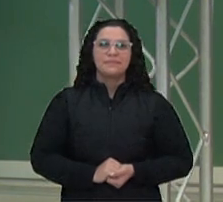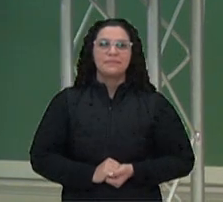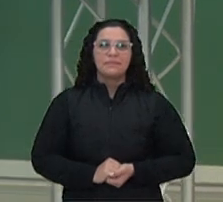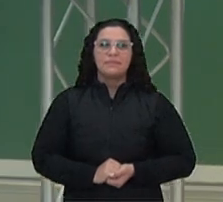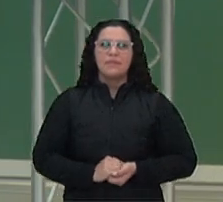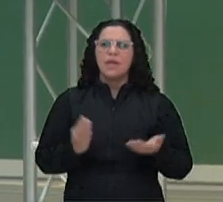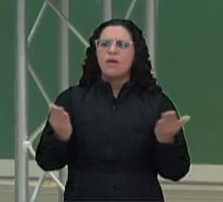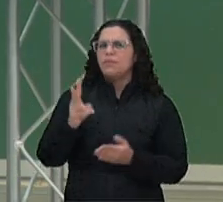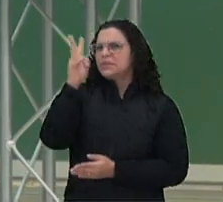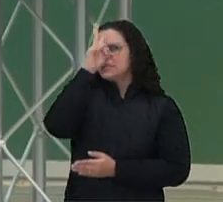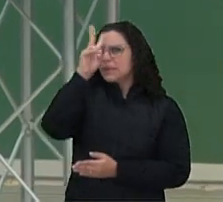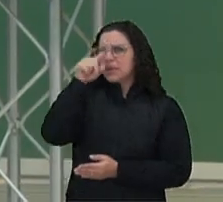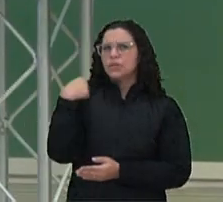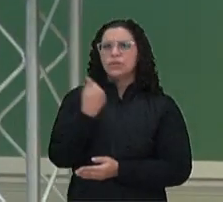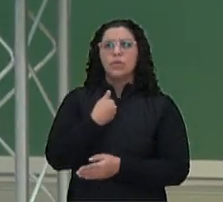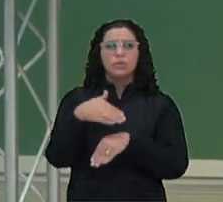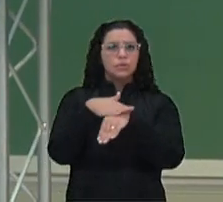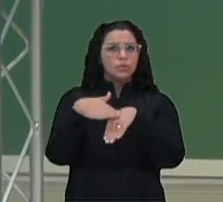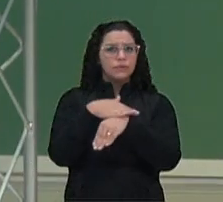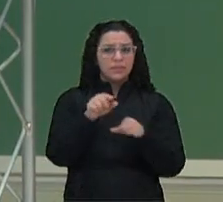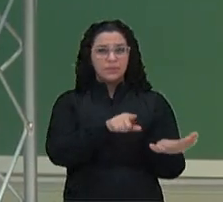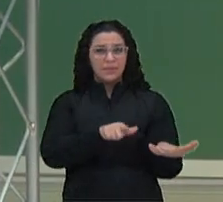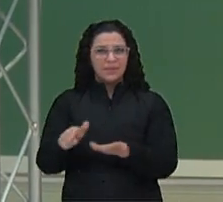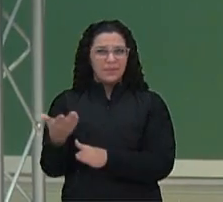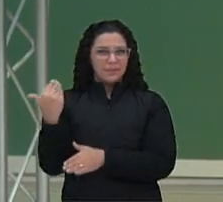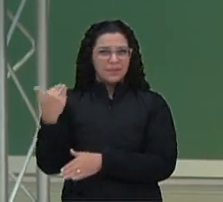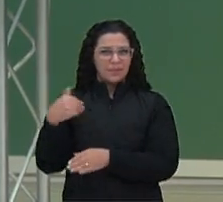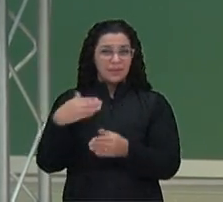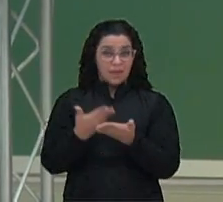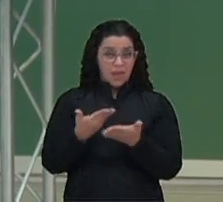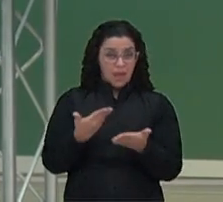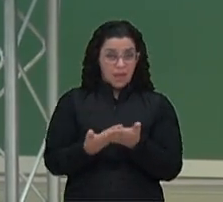vamos só dar uma lembrada no que nós conversamos na semana passada,